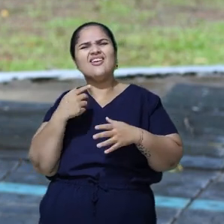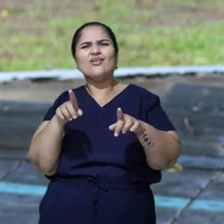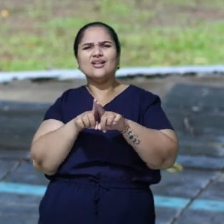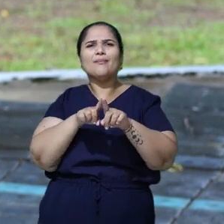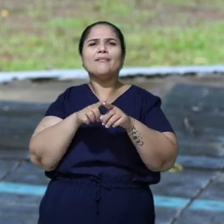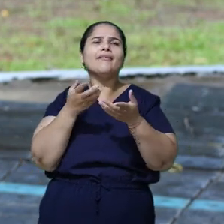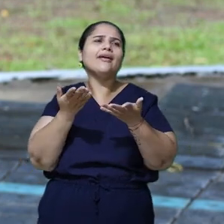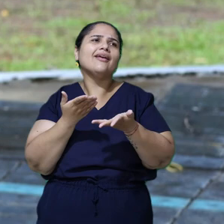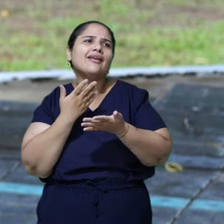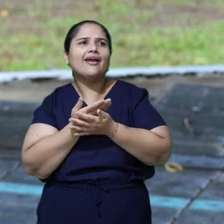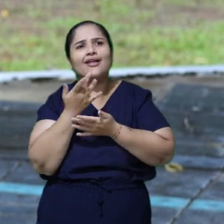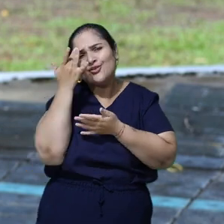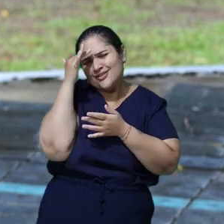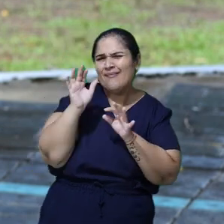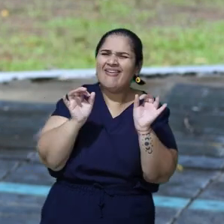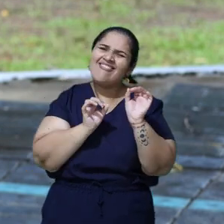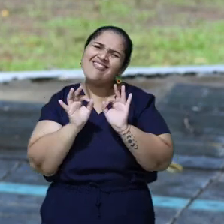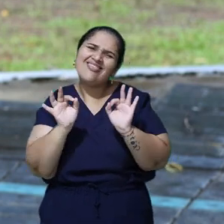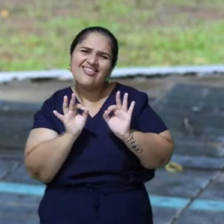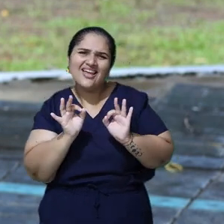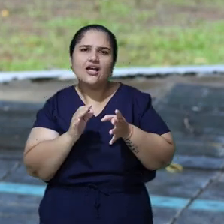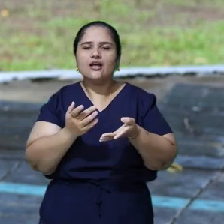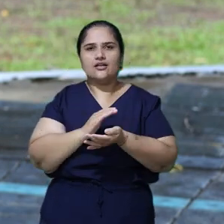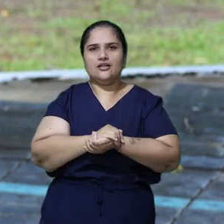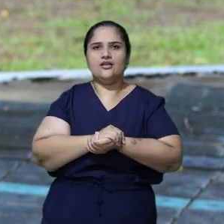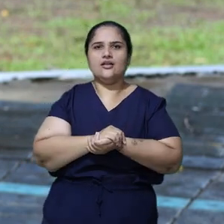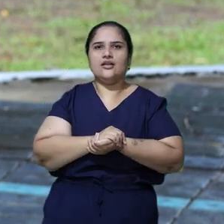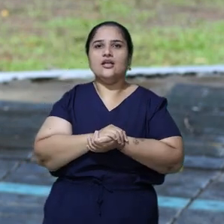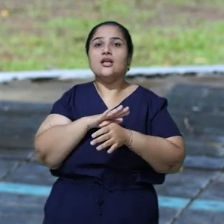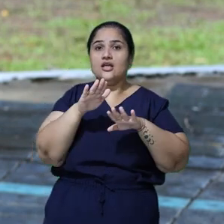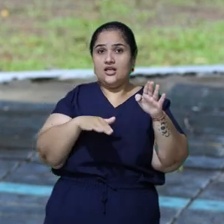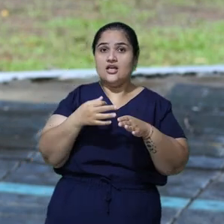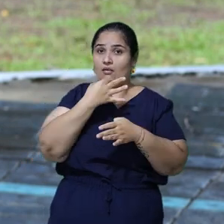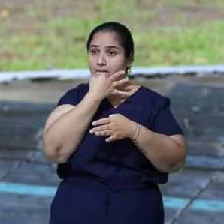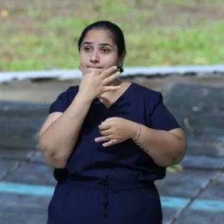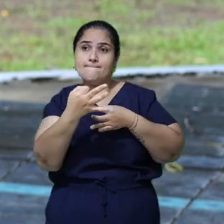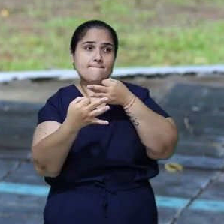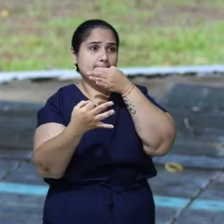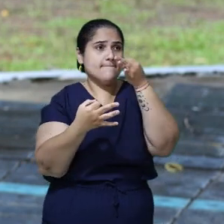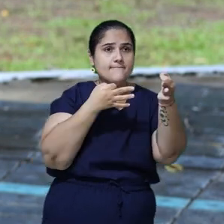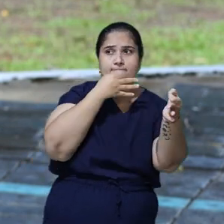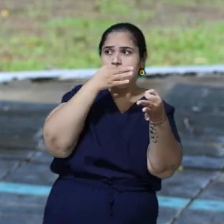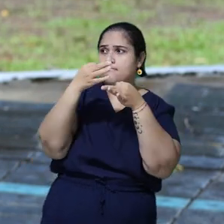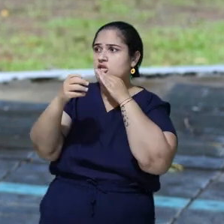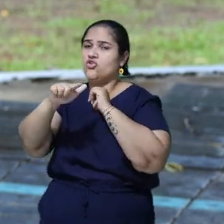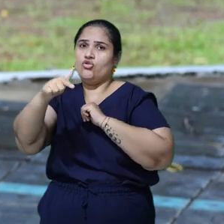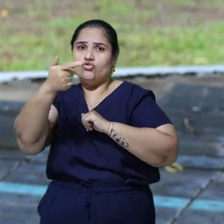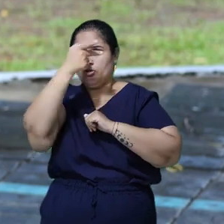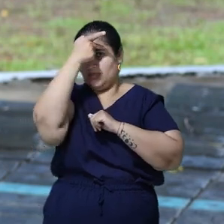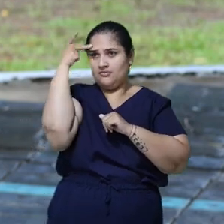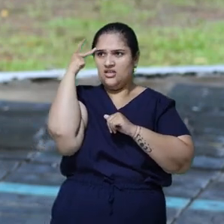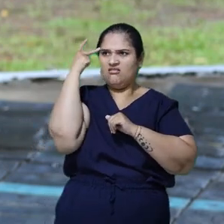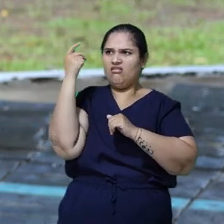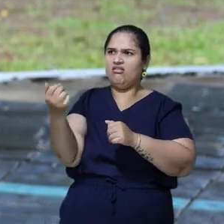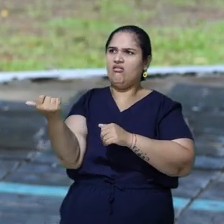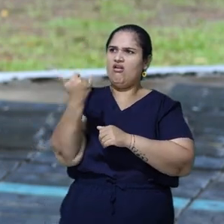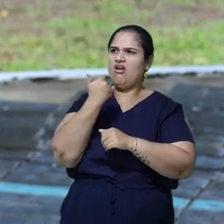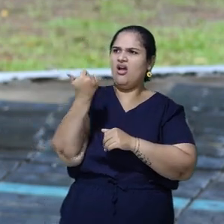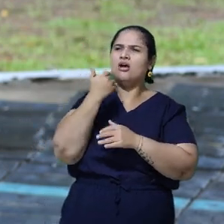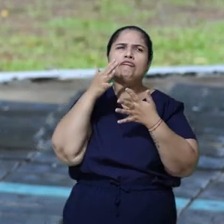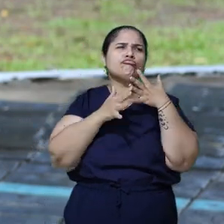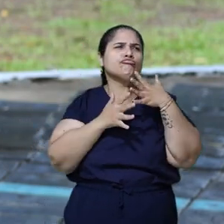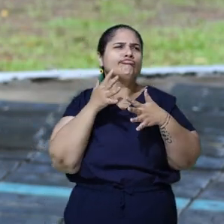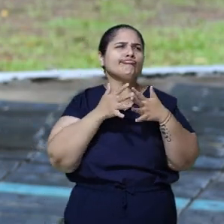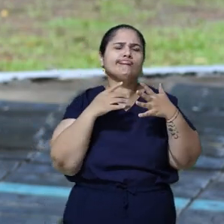leiga e acabar que a opinião de muitas pessoas às vezes acaba deixando a gente um pouco confuso. E se